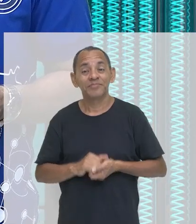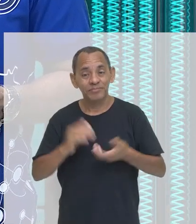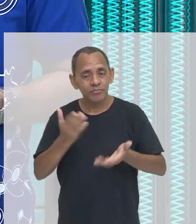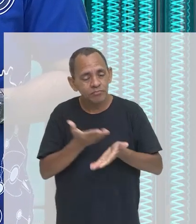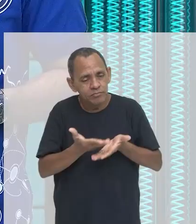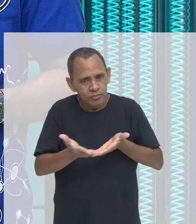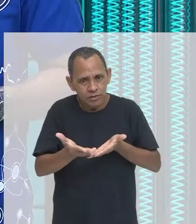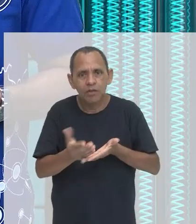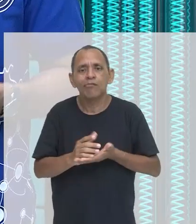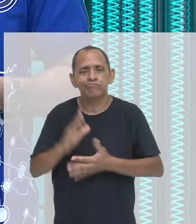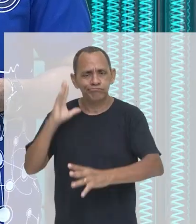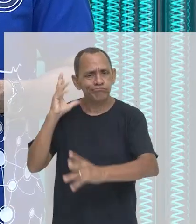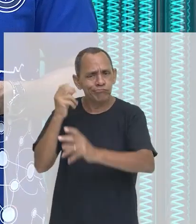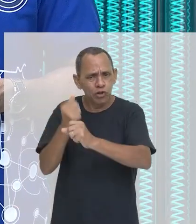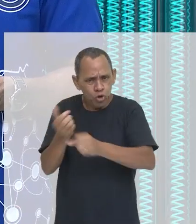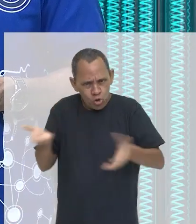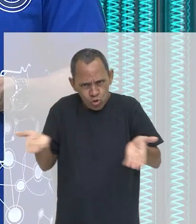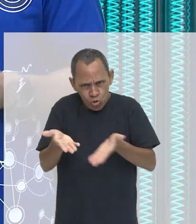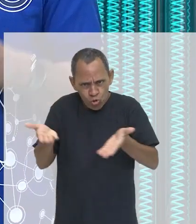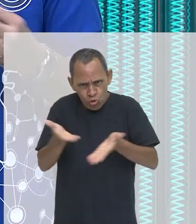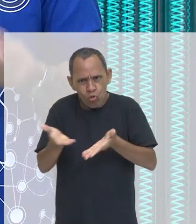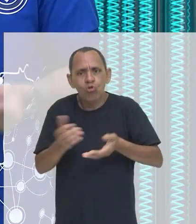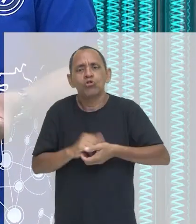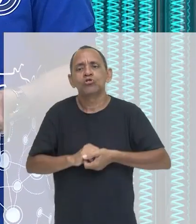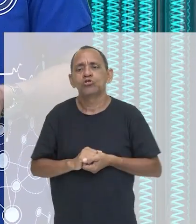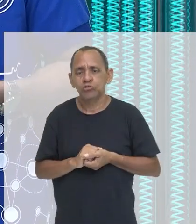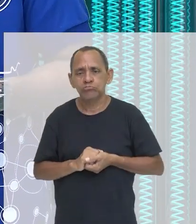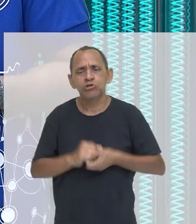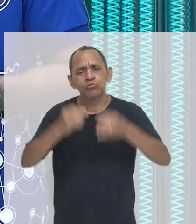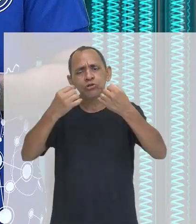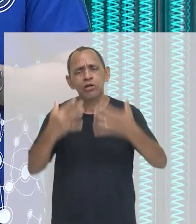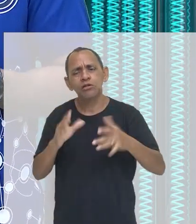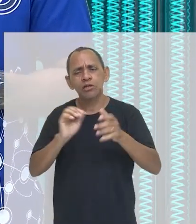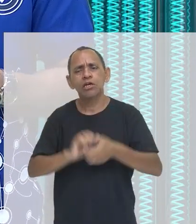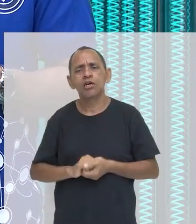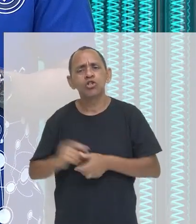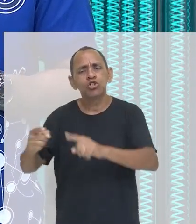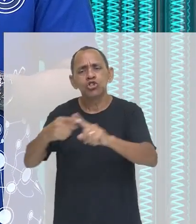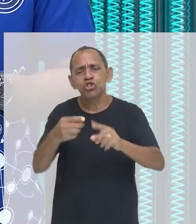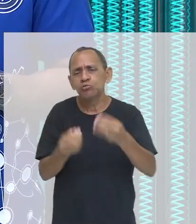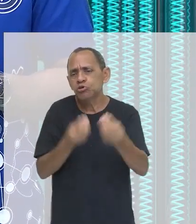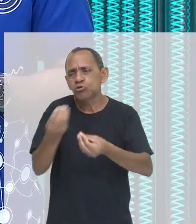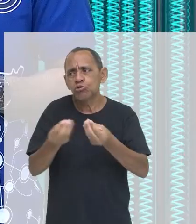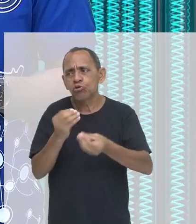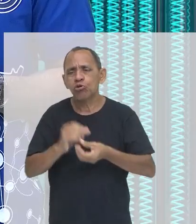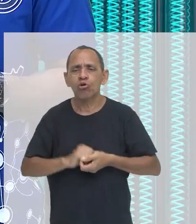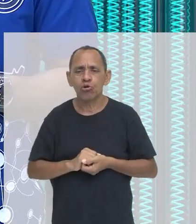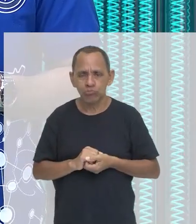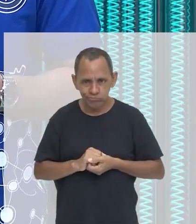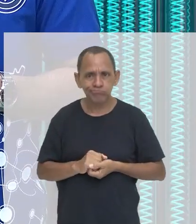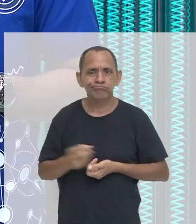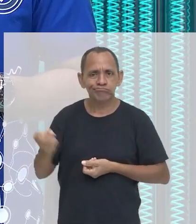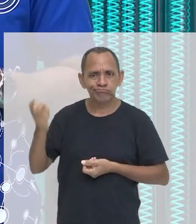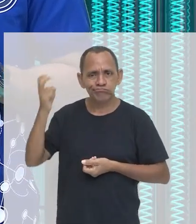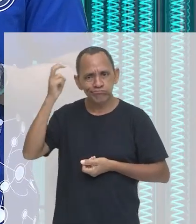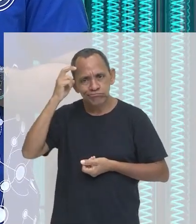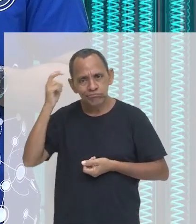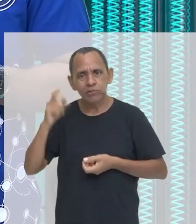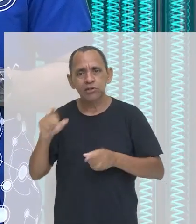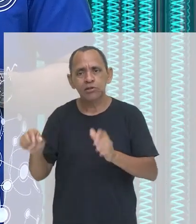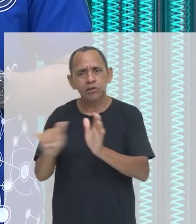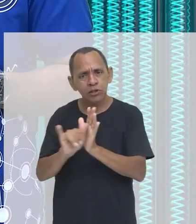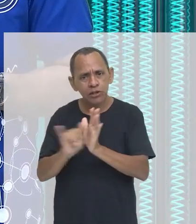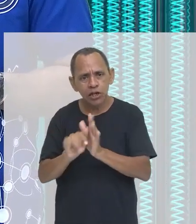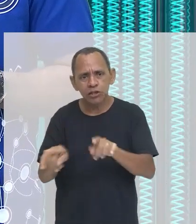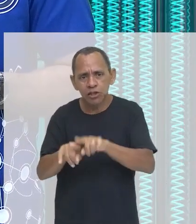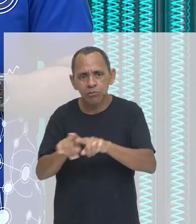Vamos iniciar nossa revisão, dessa unidade falando aí das formas de expressar cultura e identidade. Então nós já temos aqui,